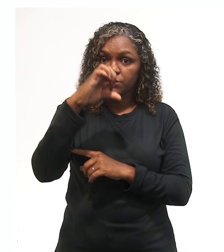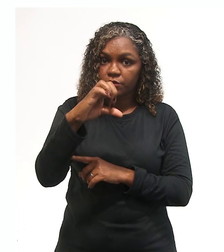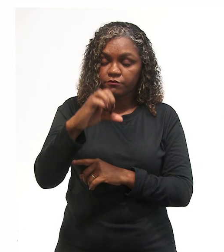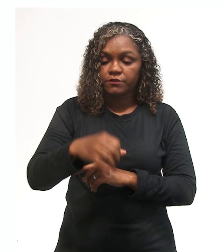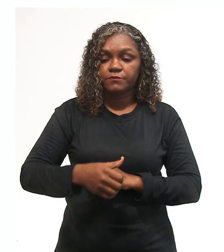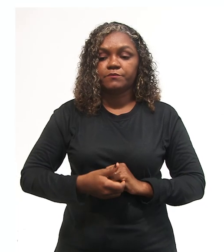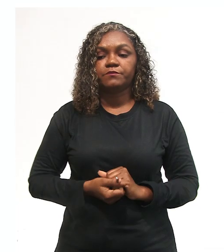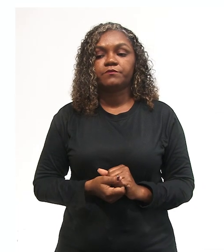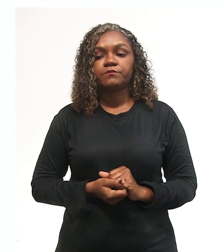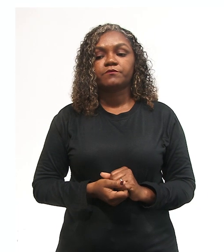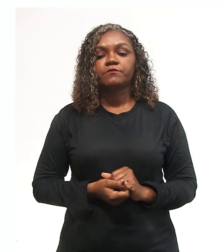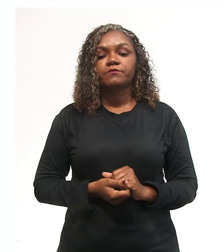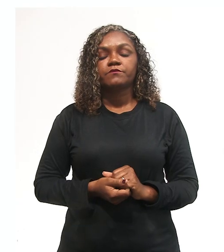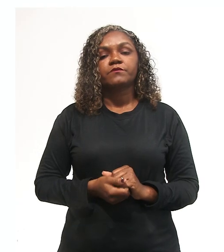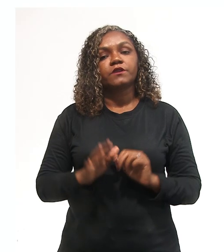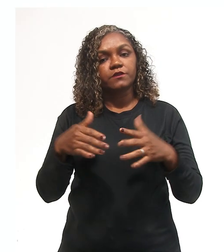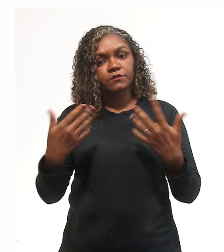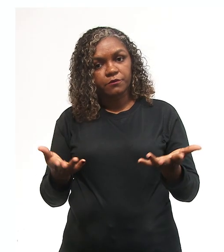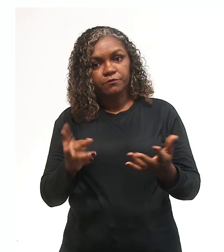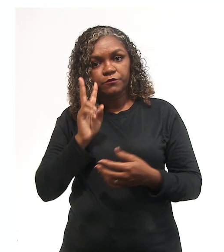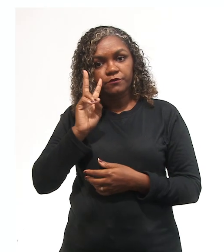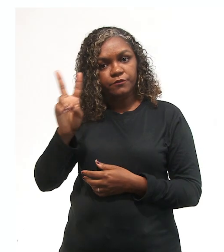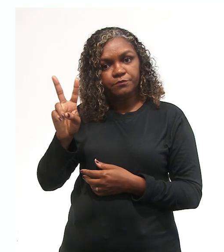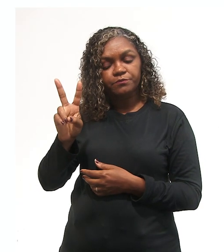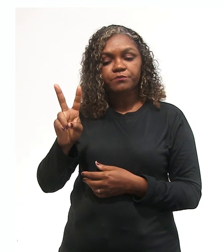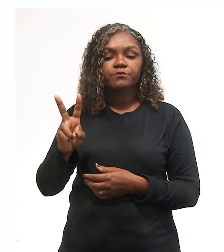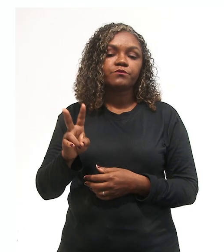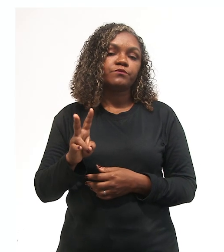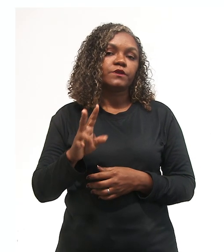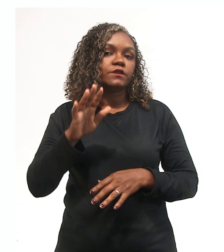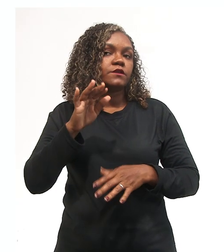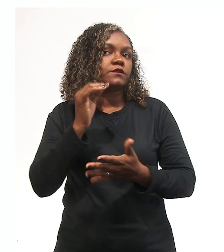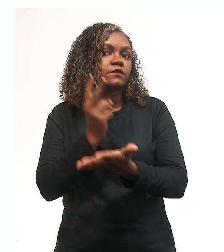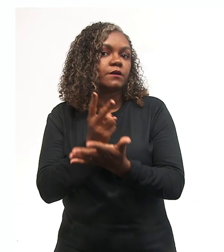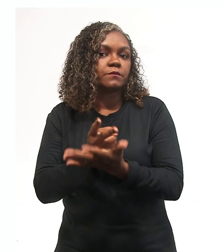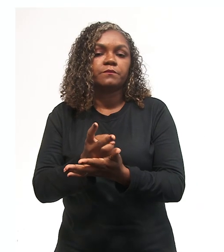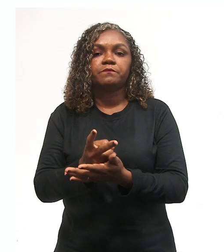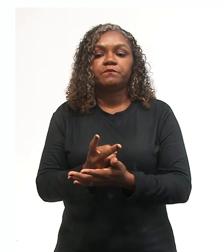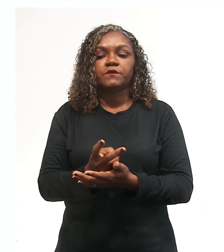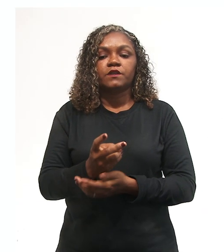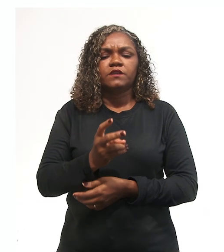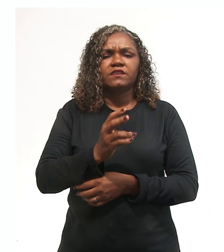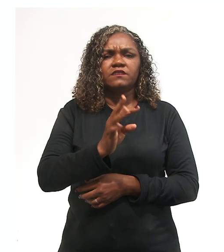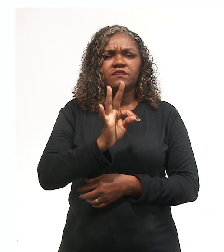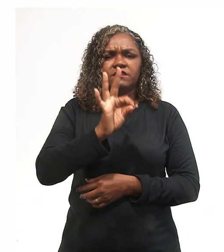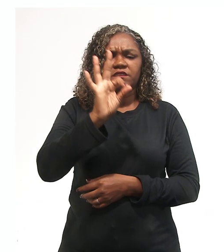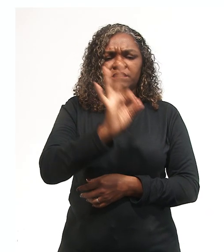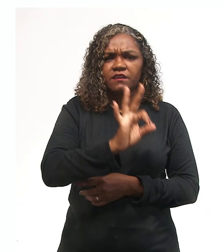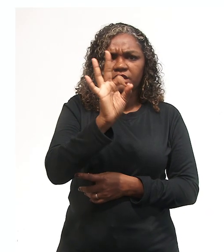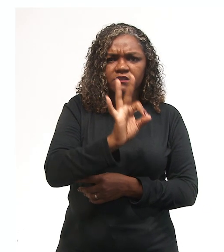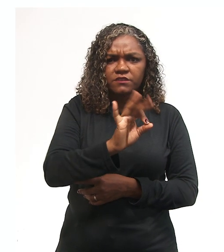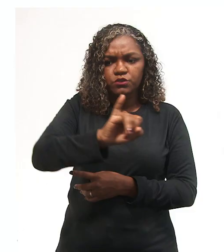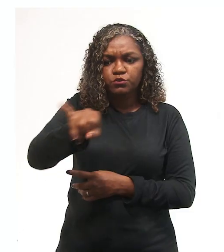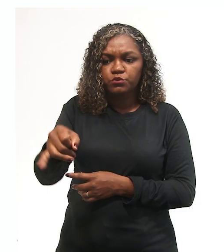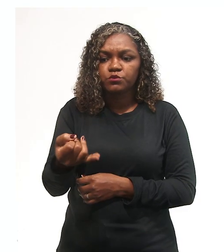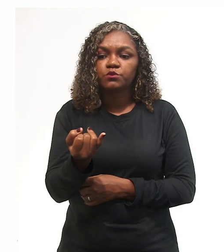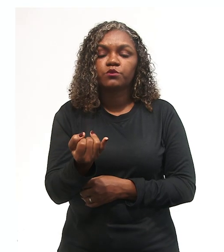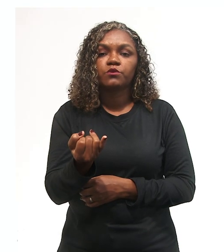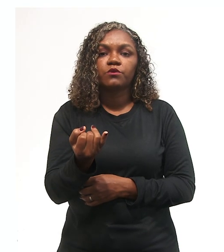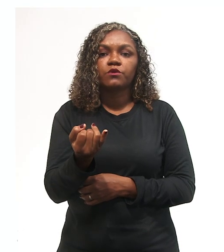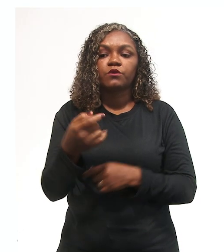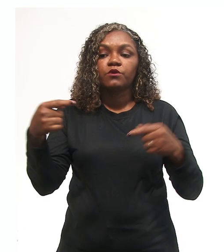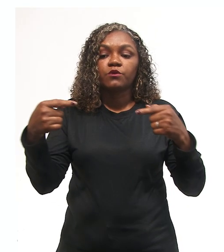tá? Então, a gente tem essa questão aí de toda vez que a gente encontra uma taxa de juros, ela está